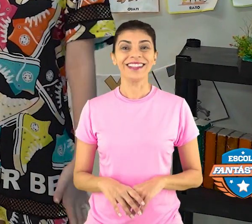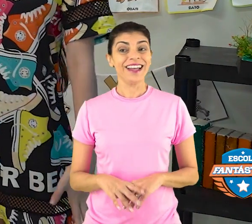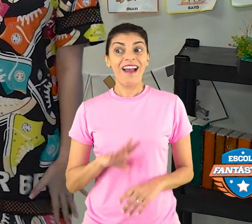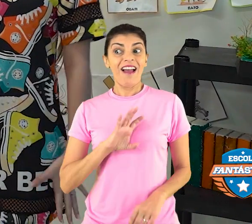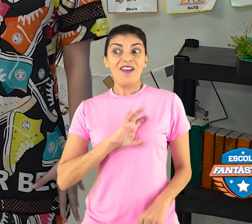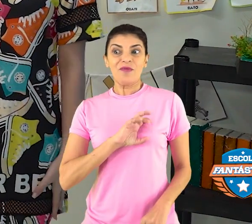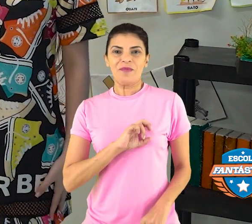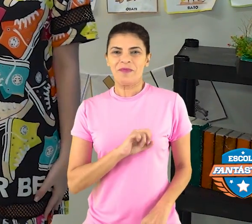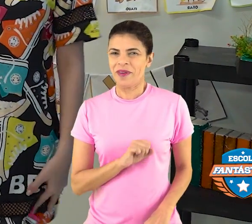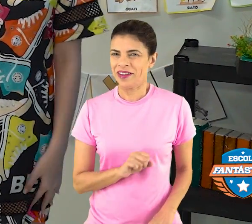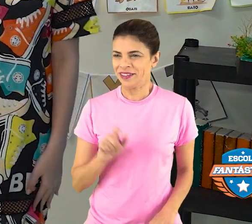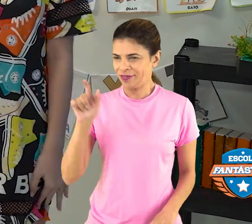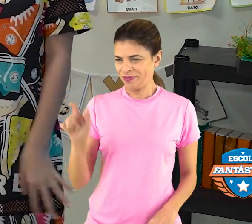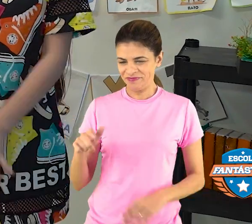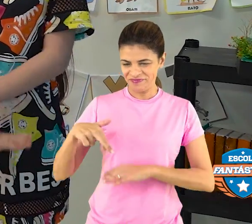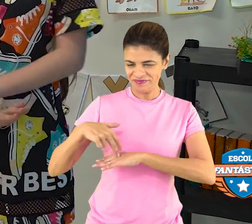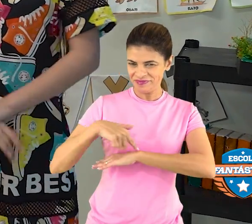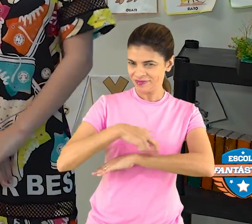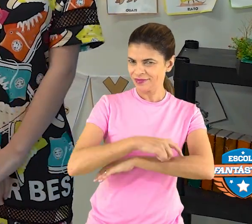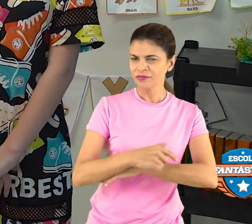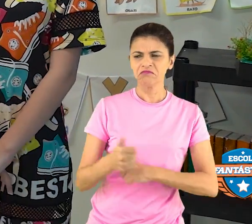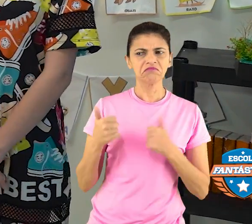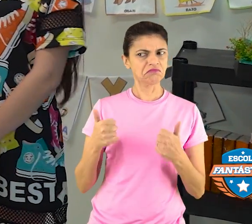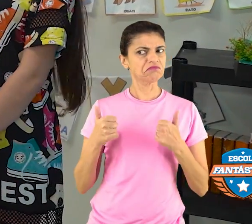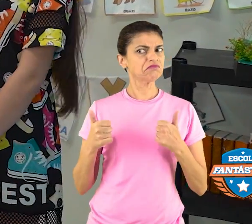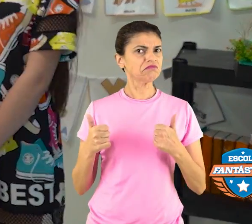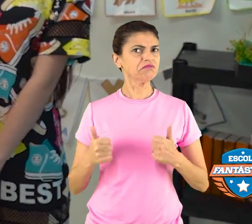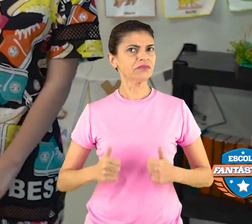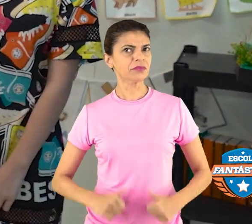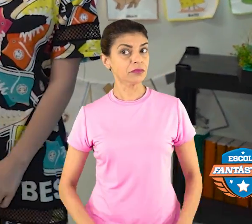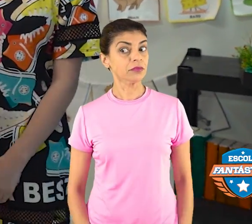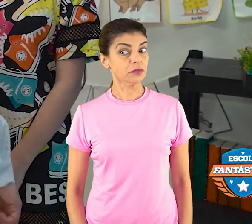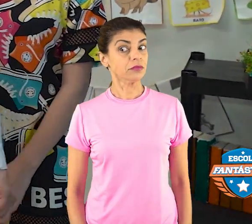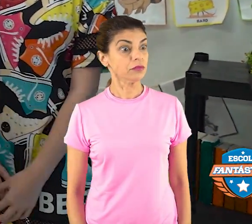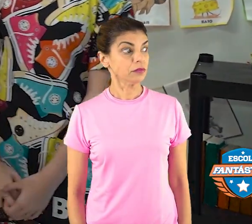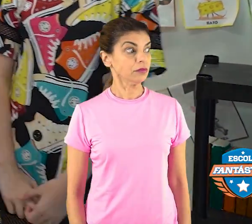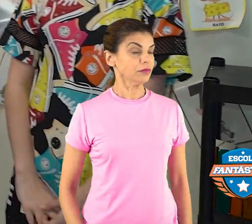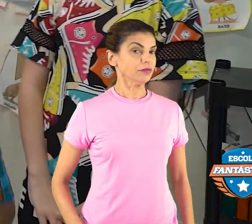Amei! Você desfila super bem.